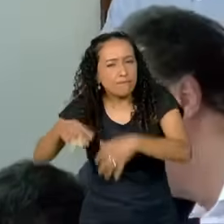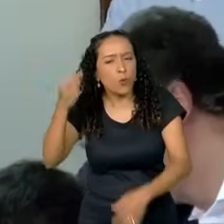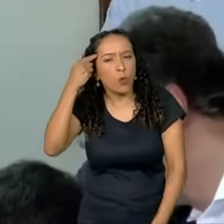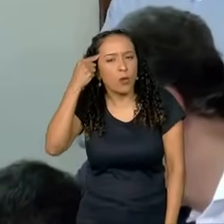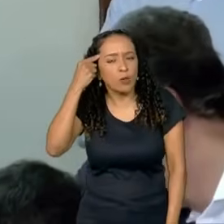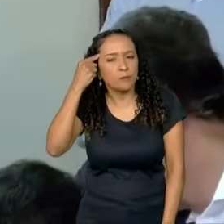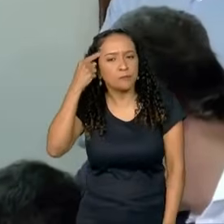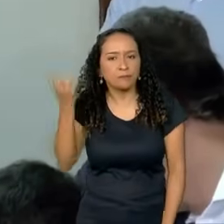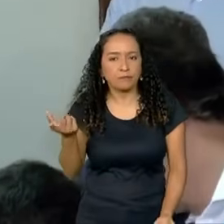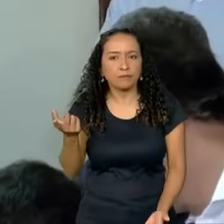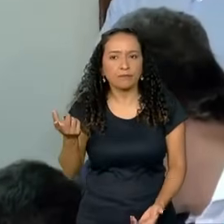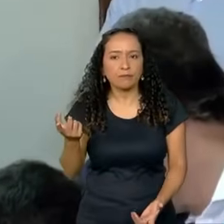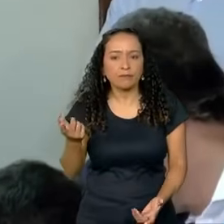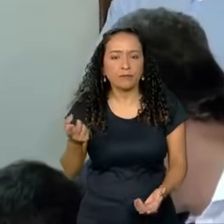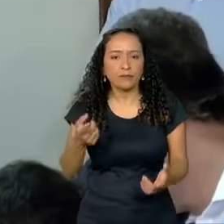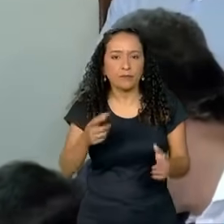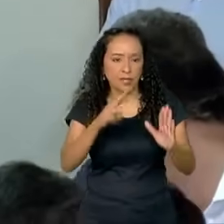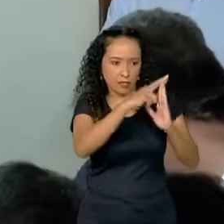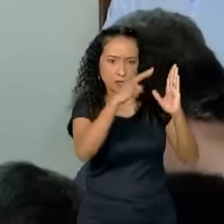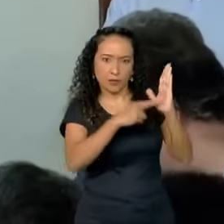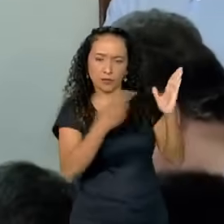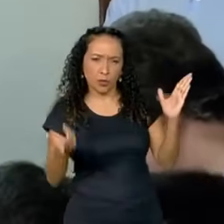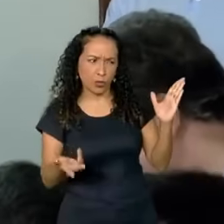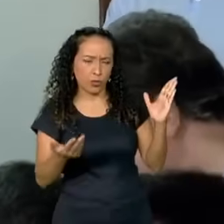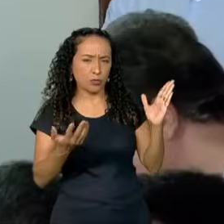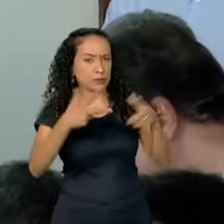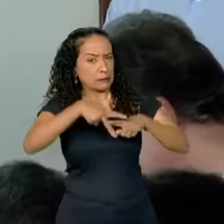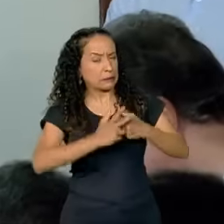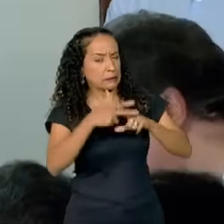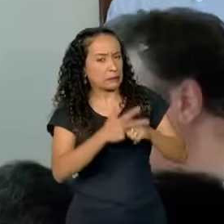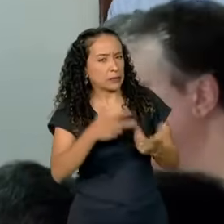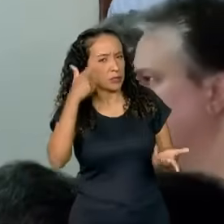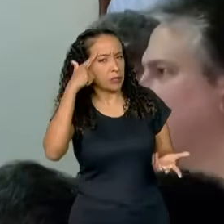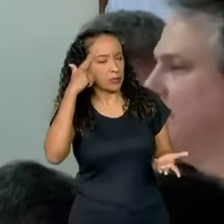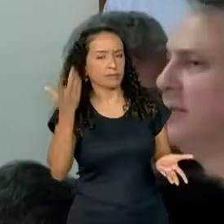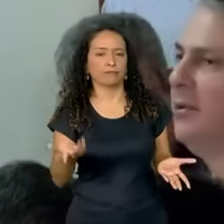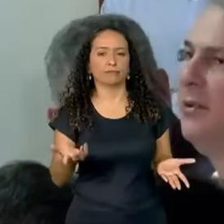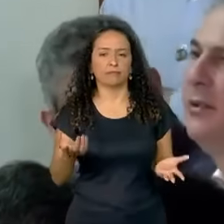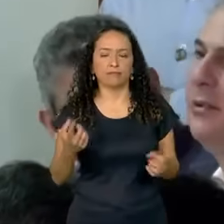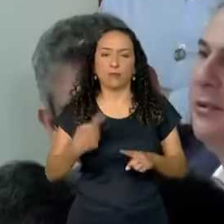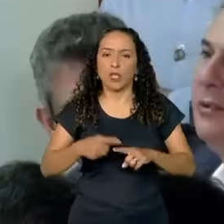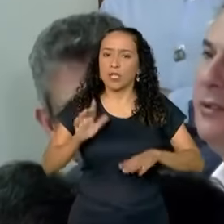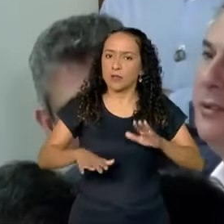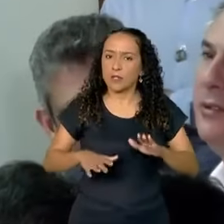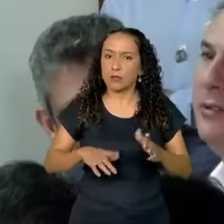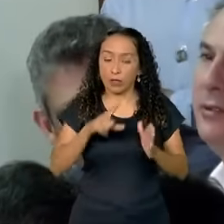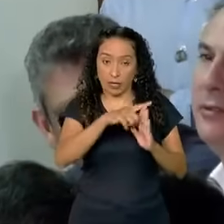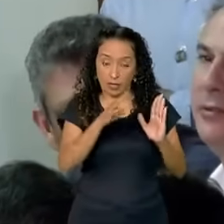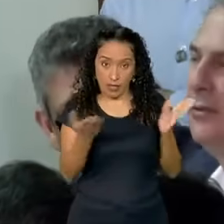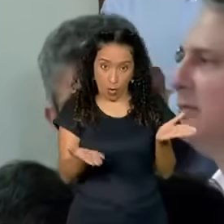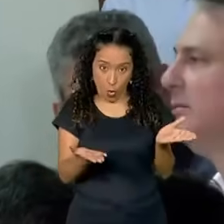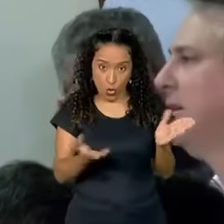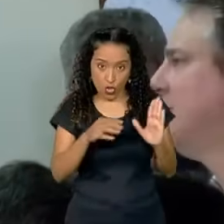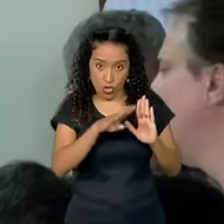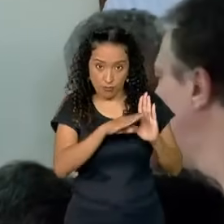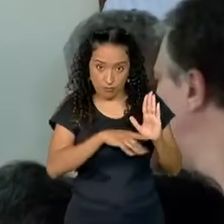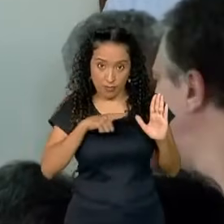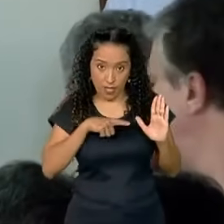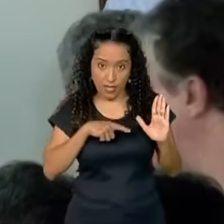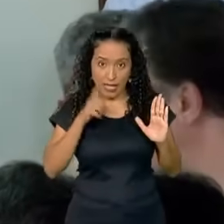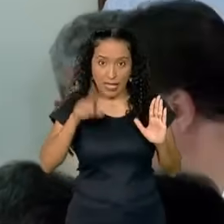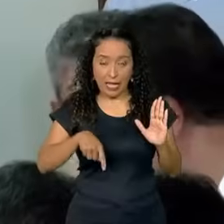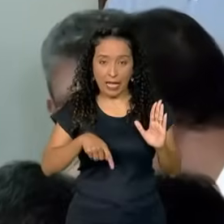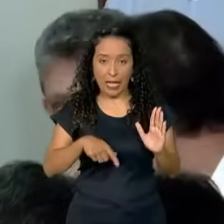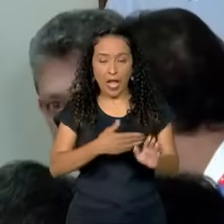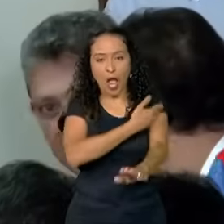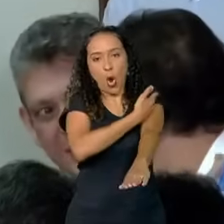revisitar normas, revisitar regulamentos, porque Os que existem hoje são com base em